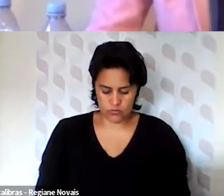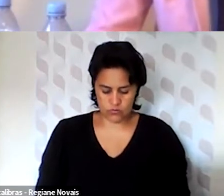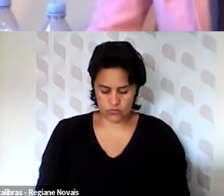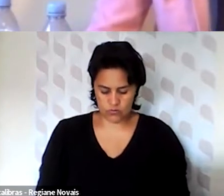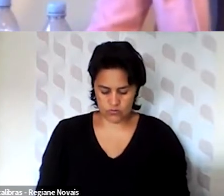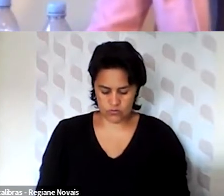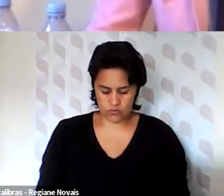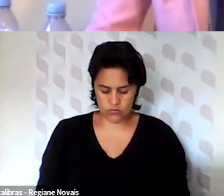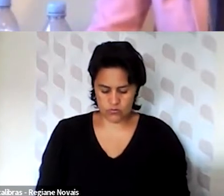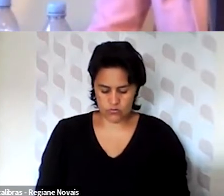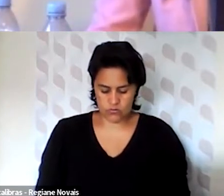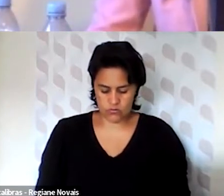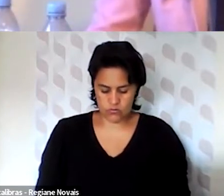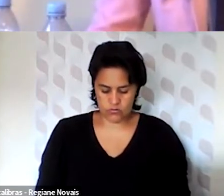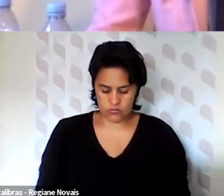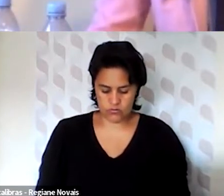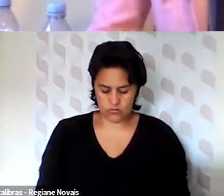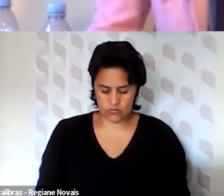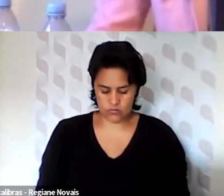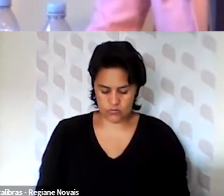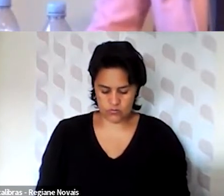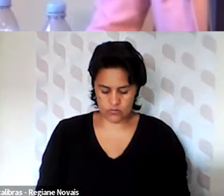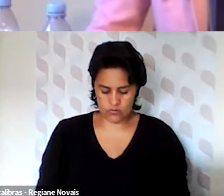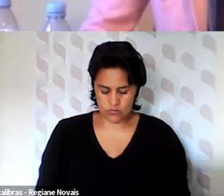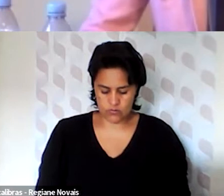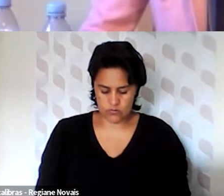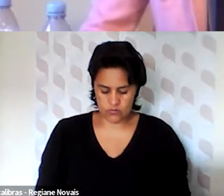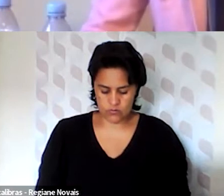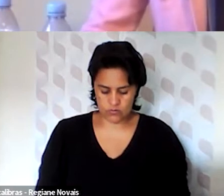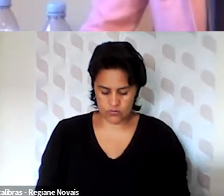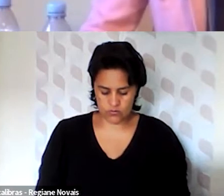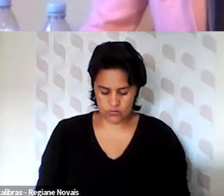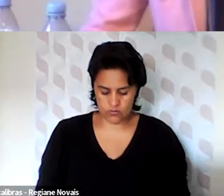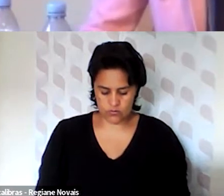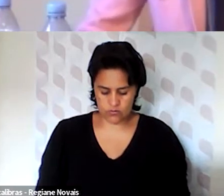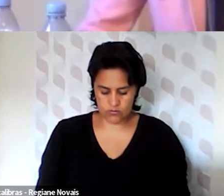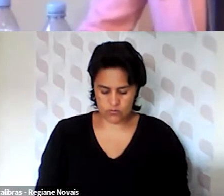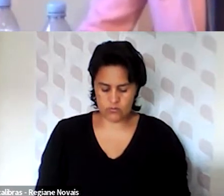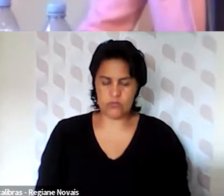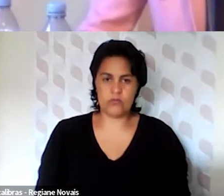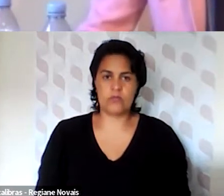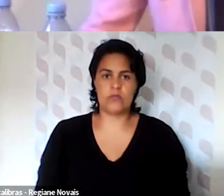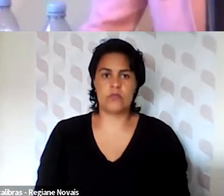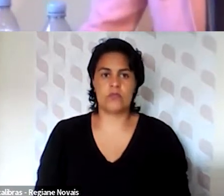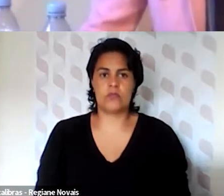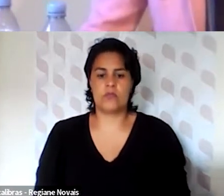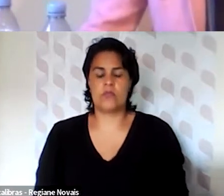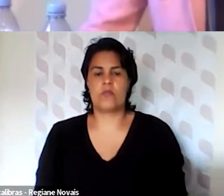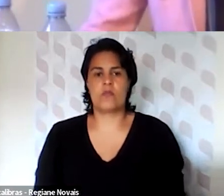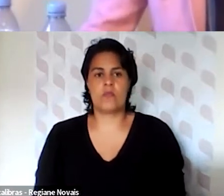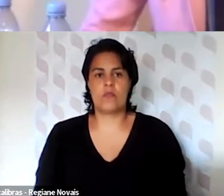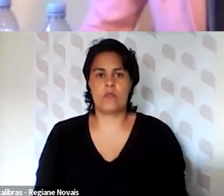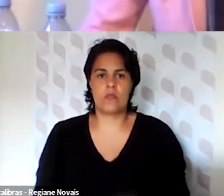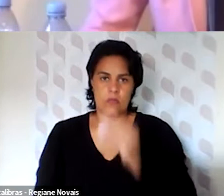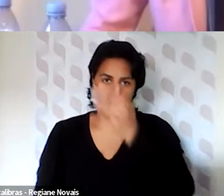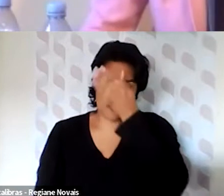soulignées démontrent aussi quelque chose d'assez triste. Ça veut dire que nous avons une gouvernance actuellement au Brésil qui en effet détruit